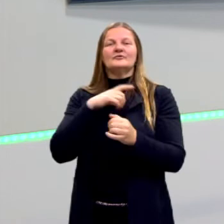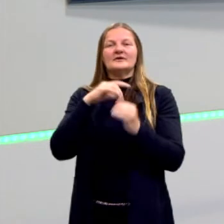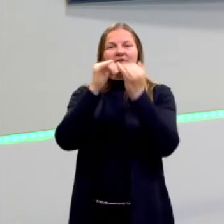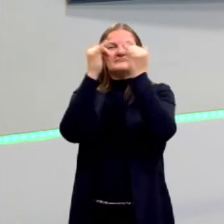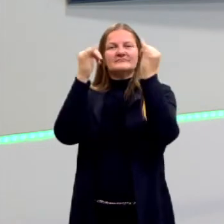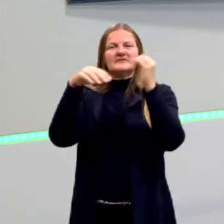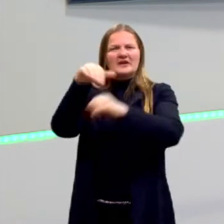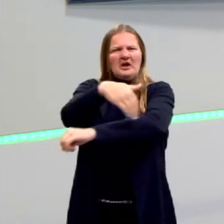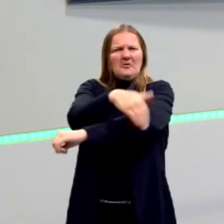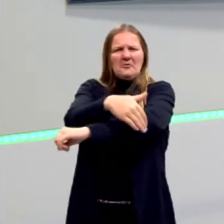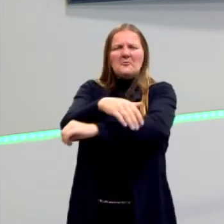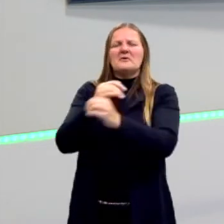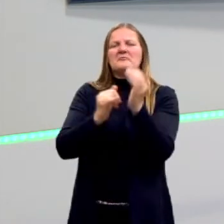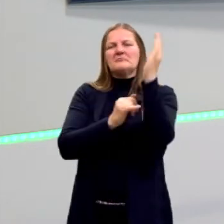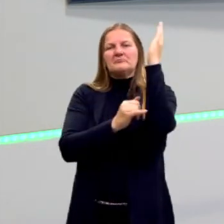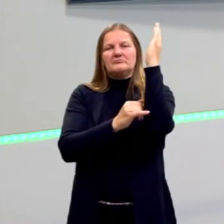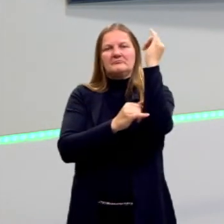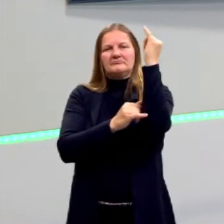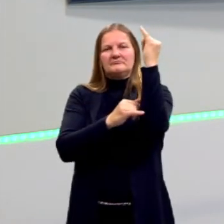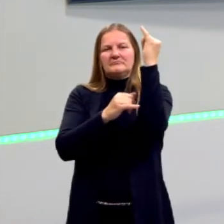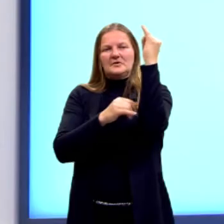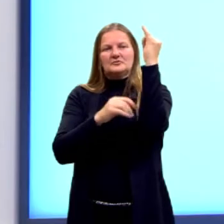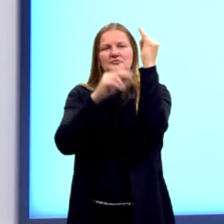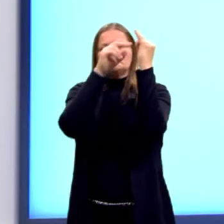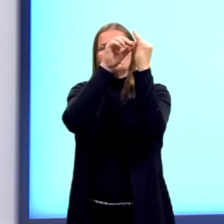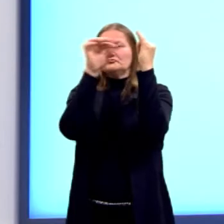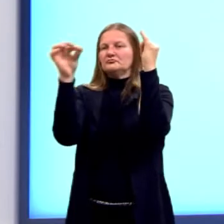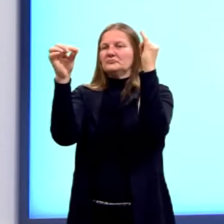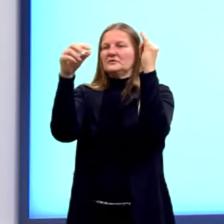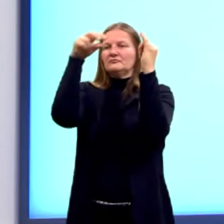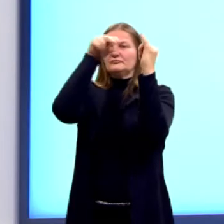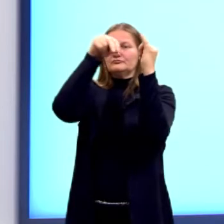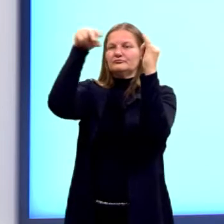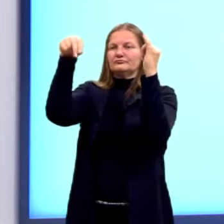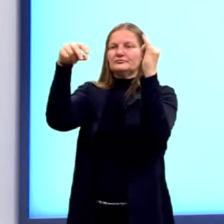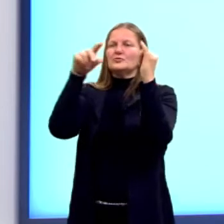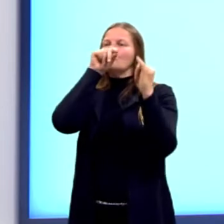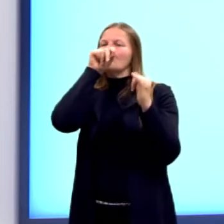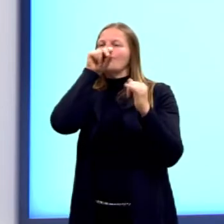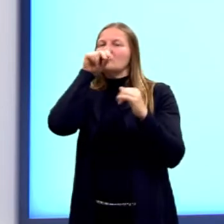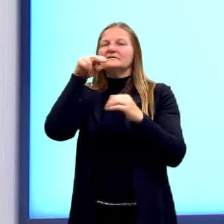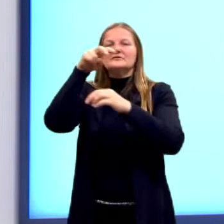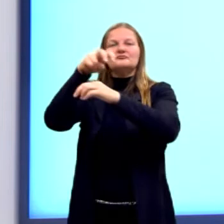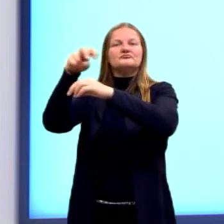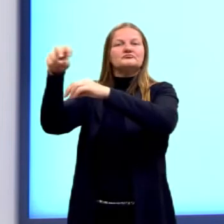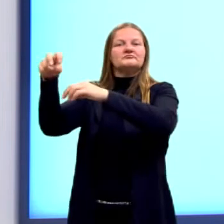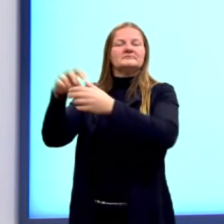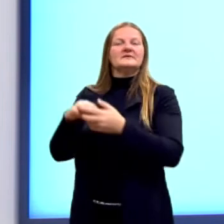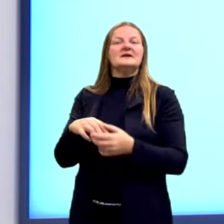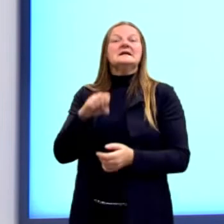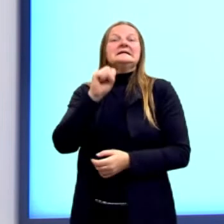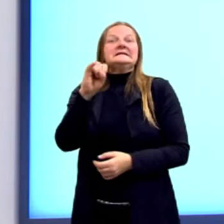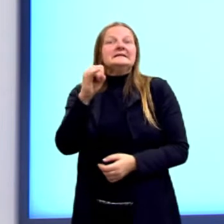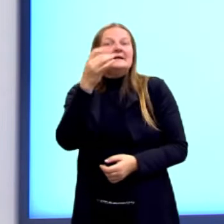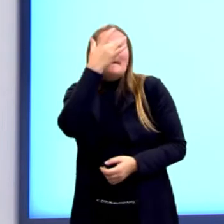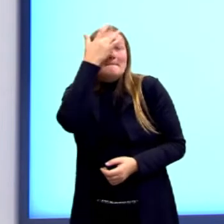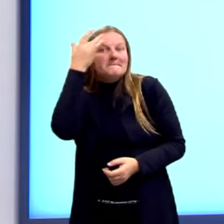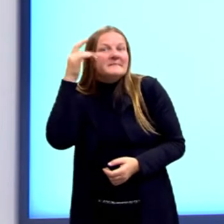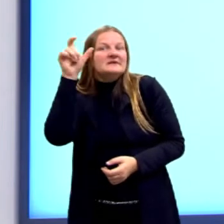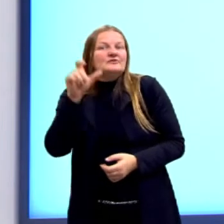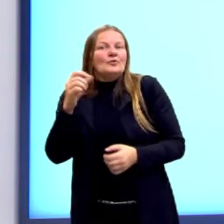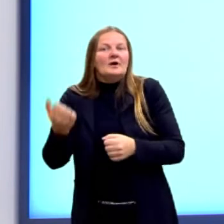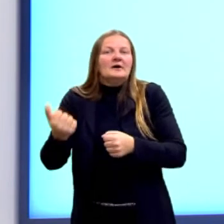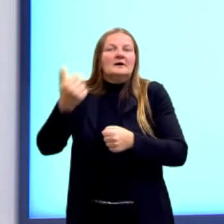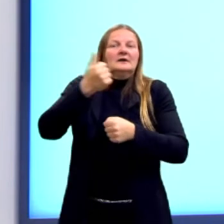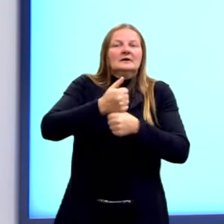energia não Poste por quê que isso não acontece Então se pensarmos em uma pessoa no lugar